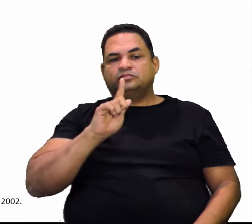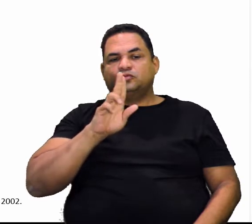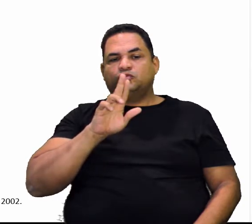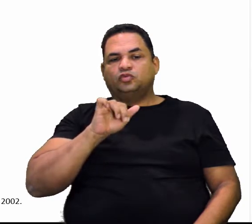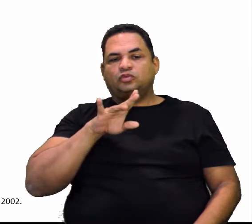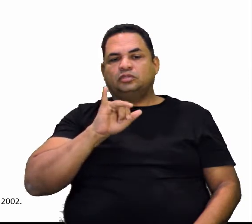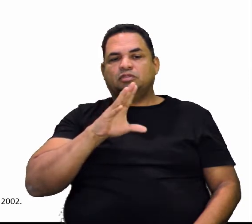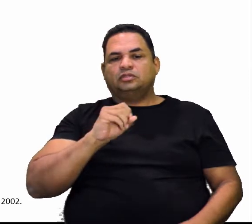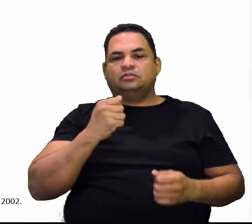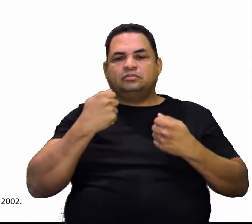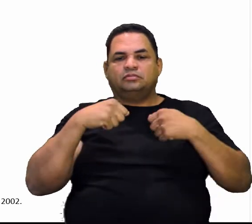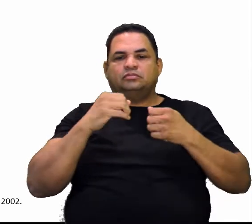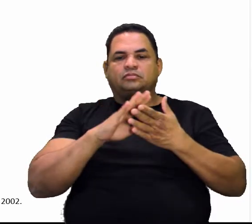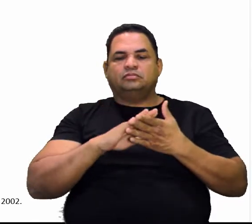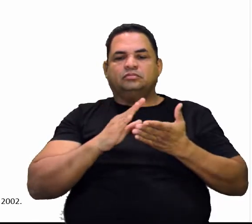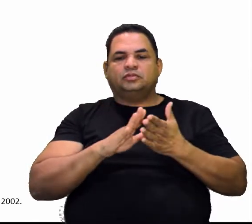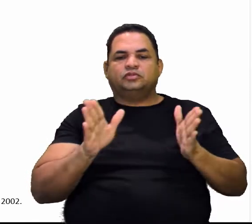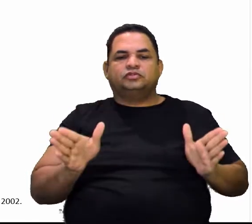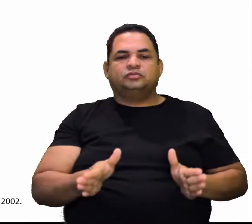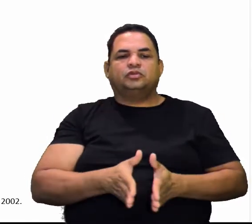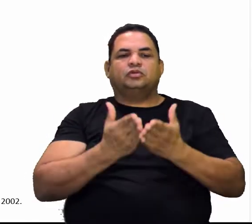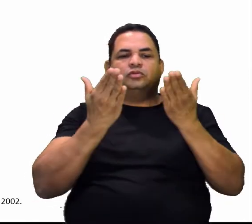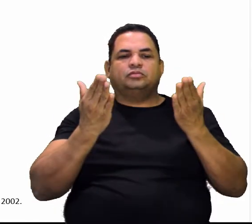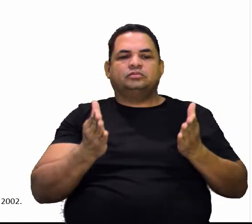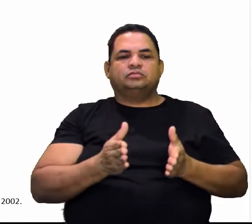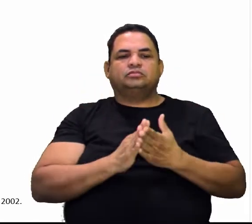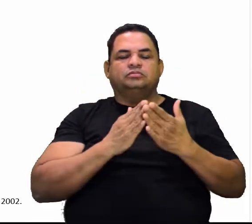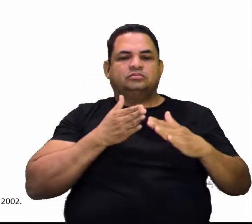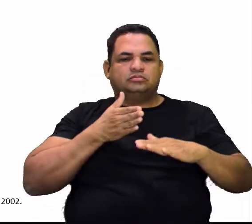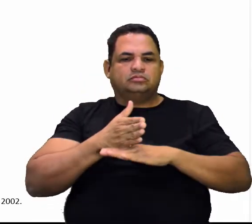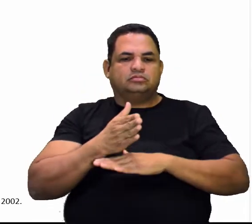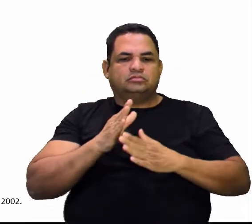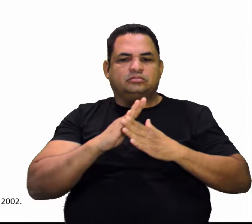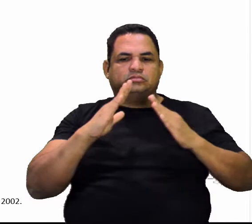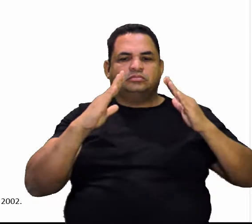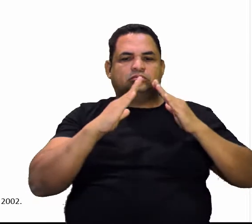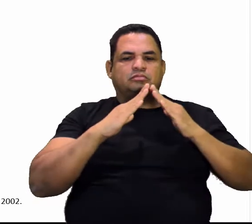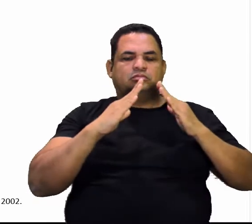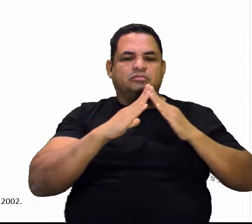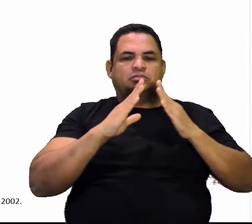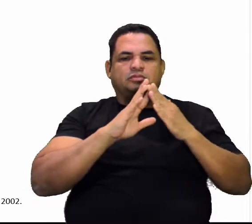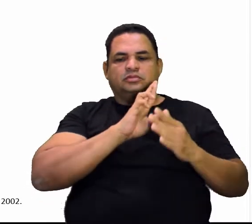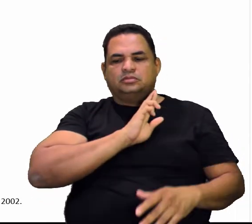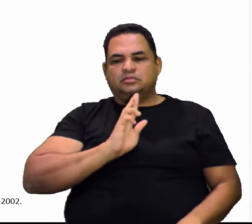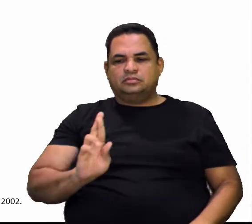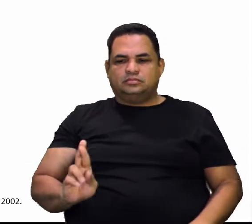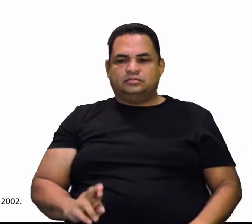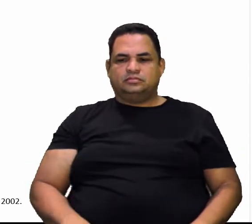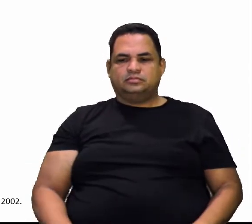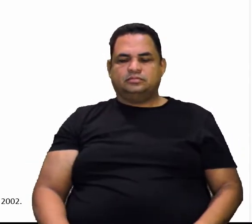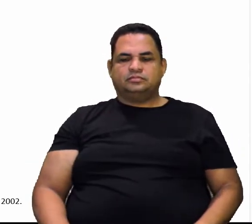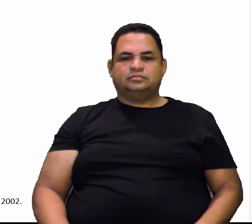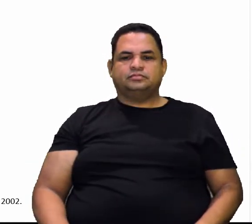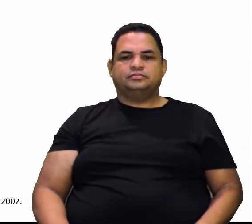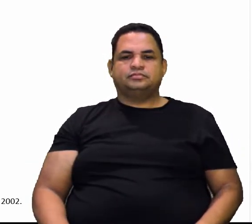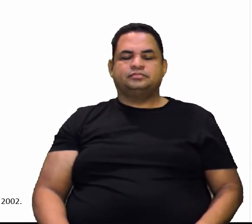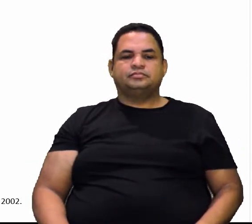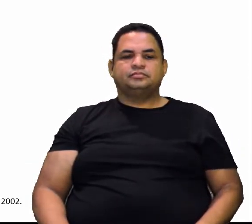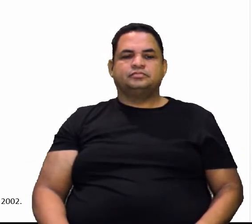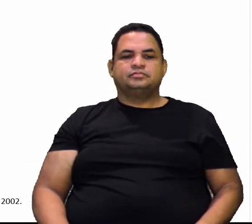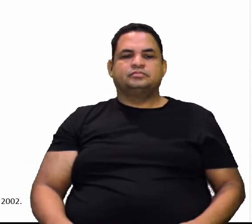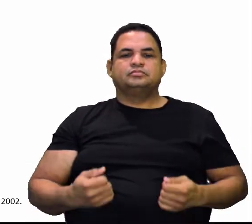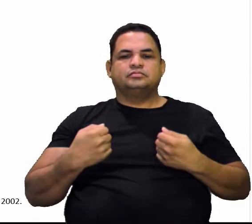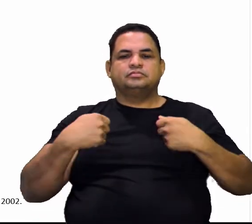Ogúnia, possibilitou aos plebeus o ingresso no colégio sacerdotais. Os plebeus, então,